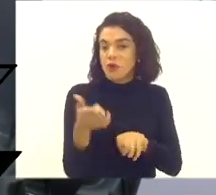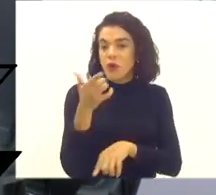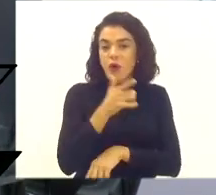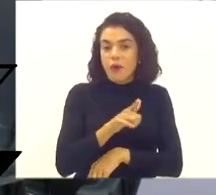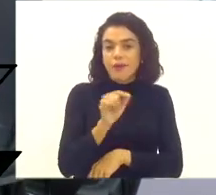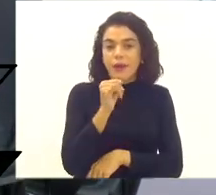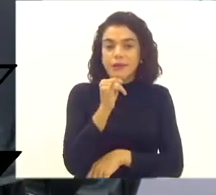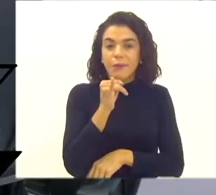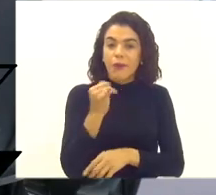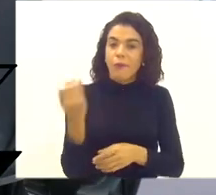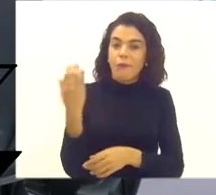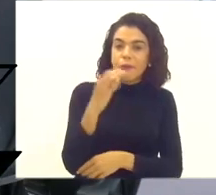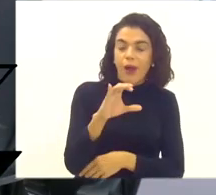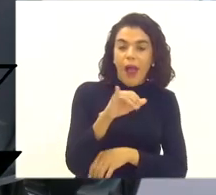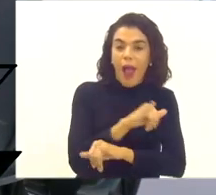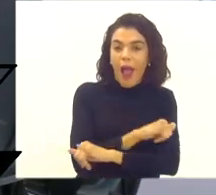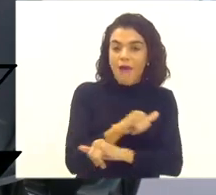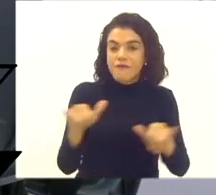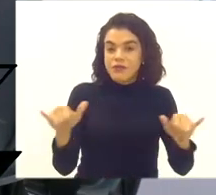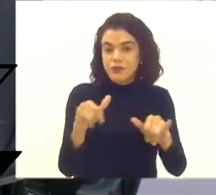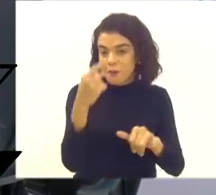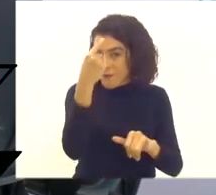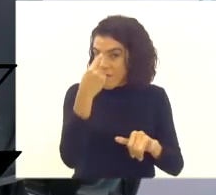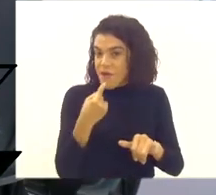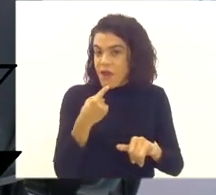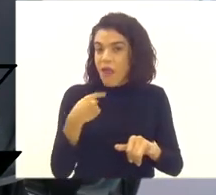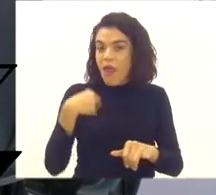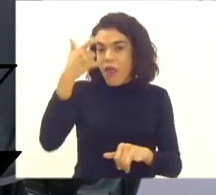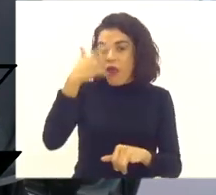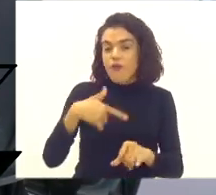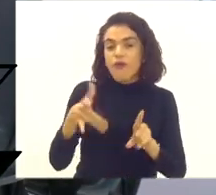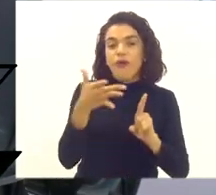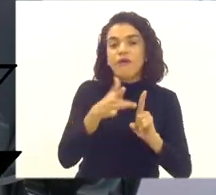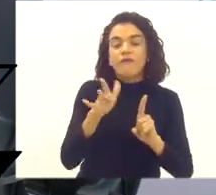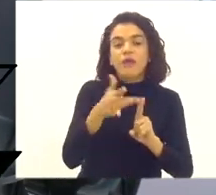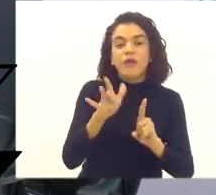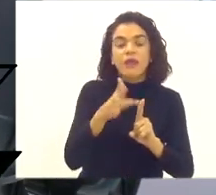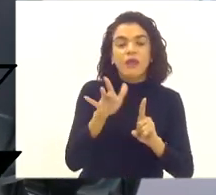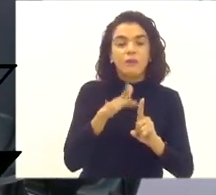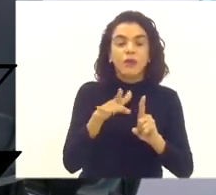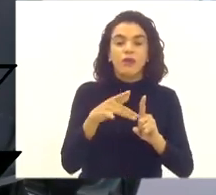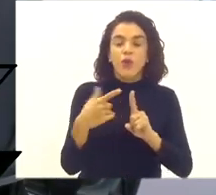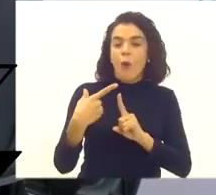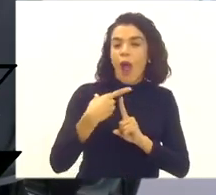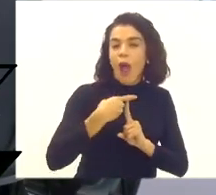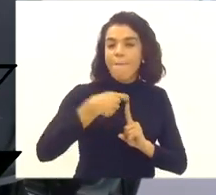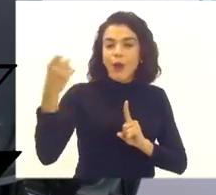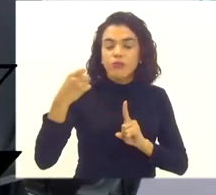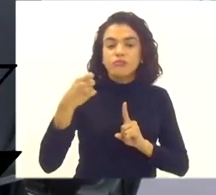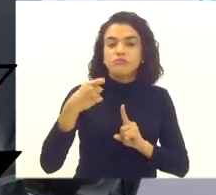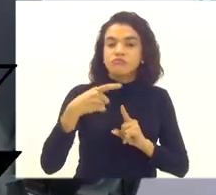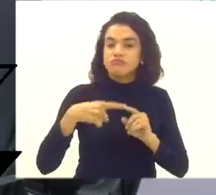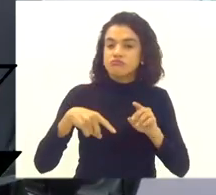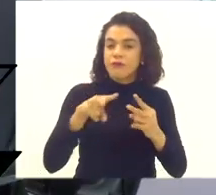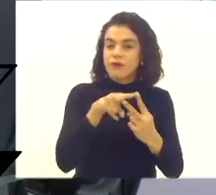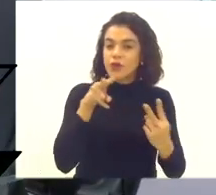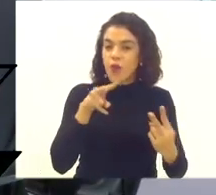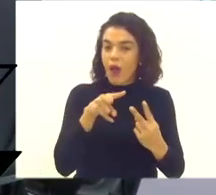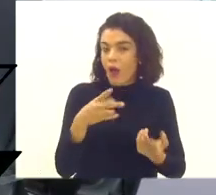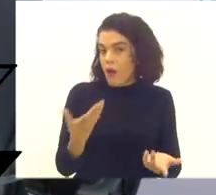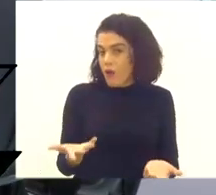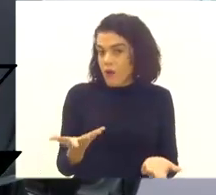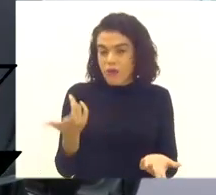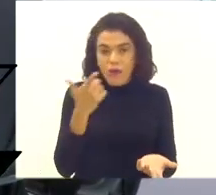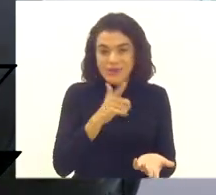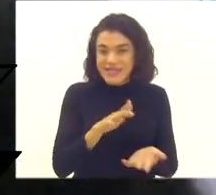aviso no seu perfil de que você foi vítima de um ataque cibernético né porque fica totalmente parado e